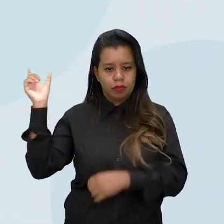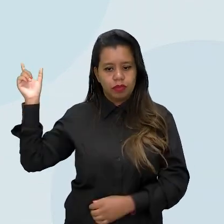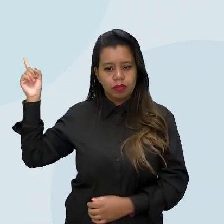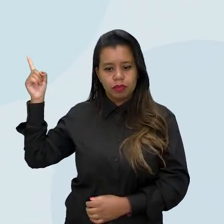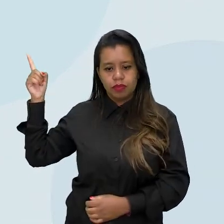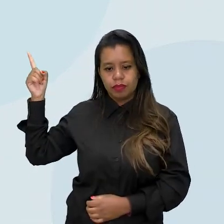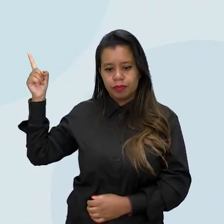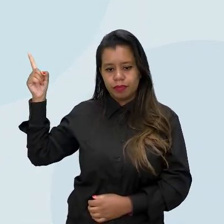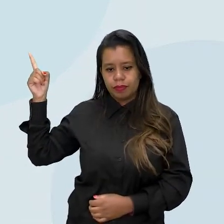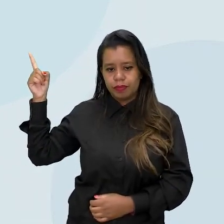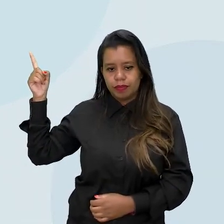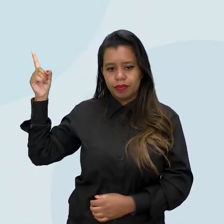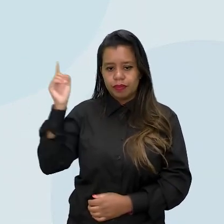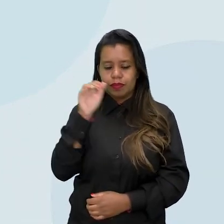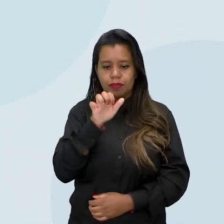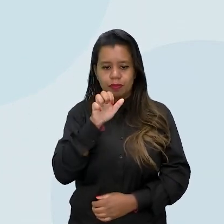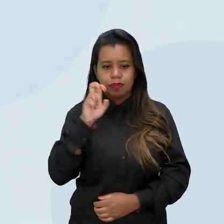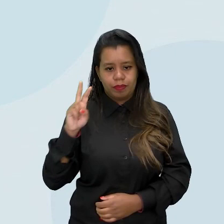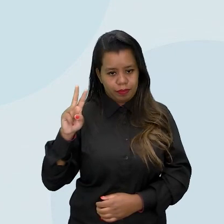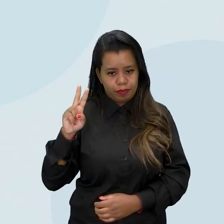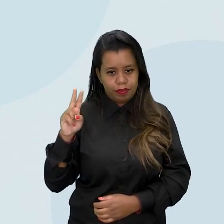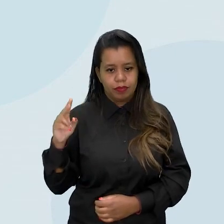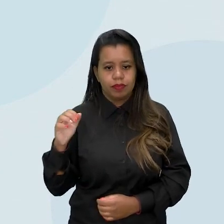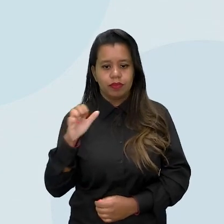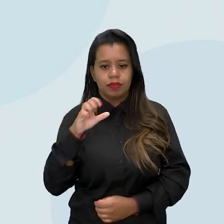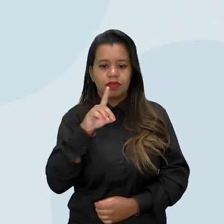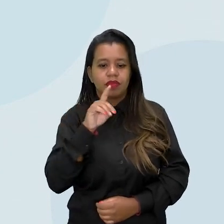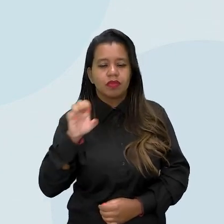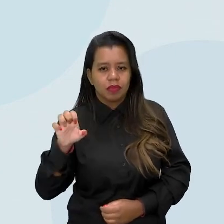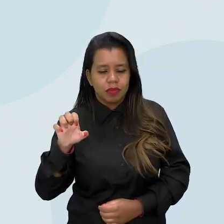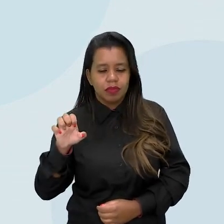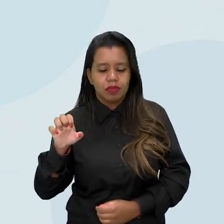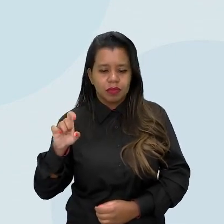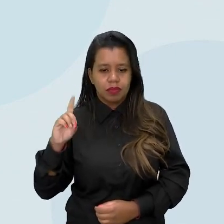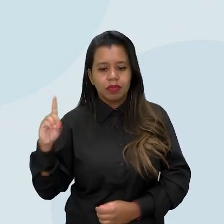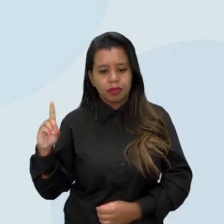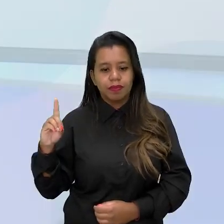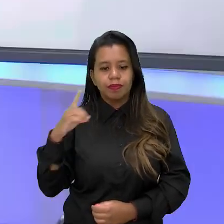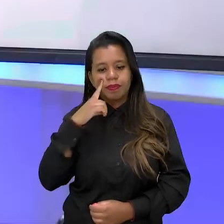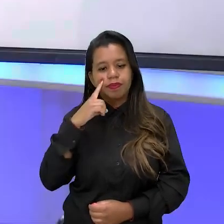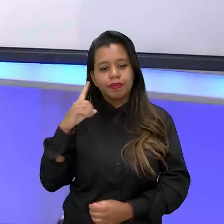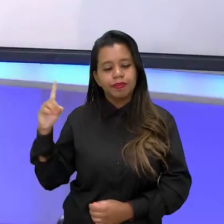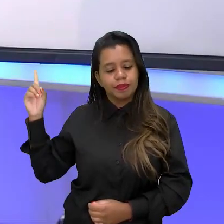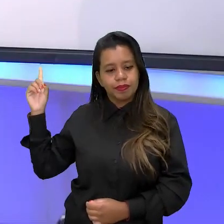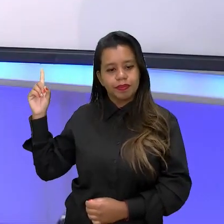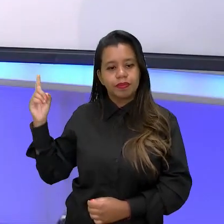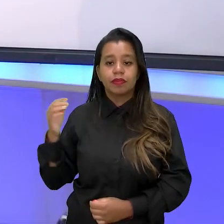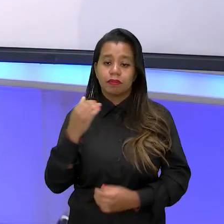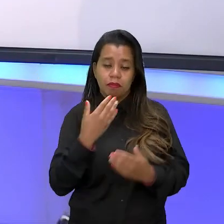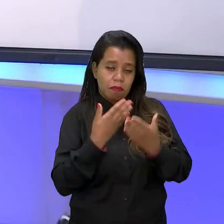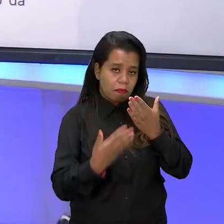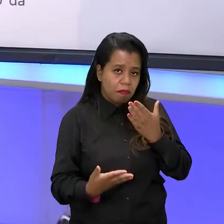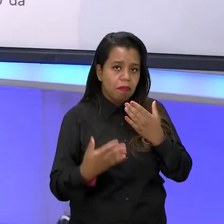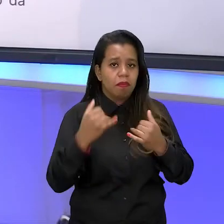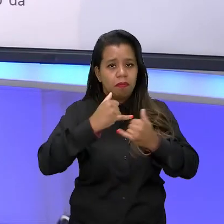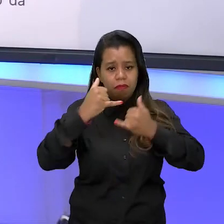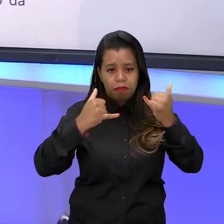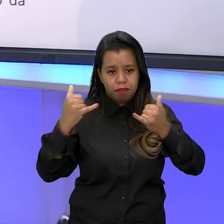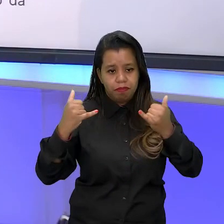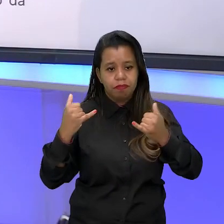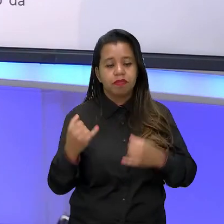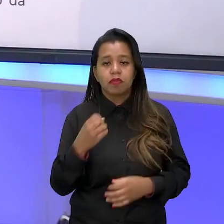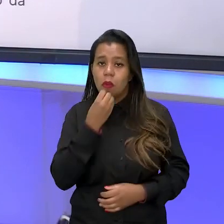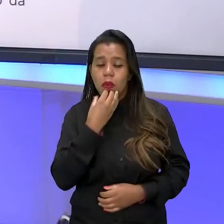ó, tá certo? Fazer com que o equipamento seja o mais útil possível, né, sem perdas. Isso é a